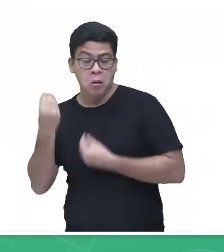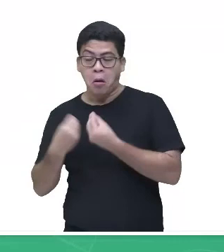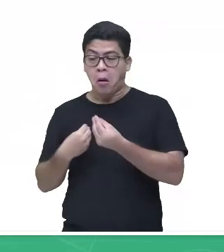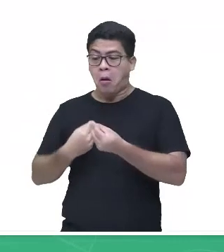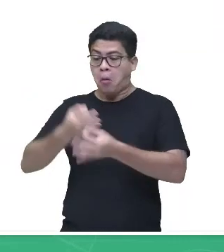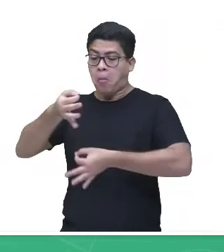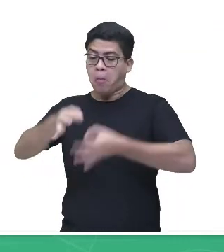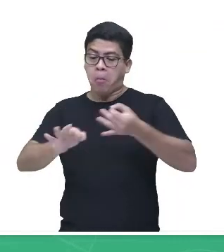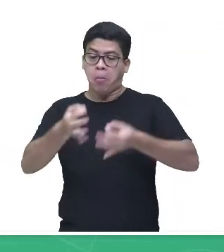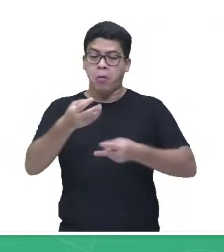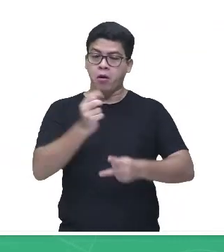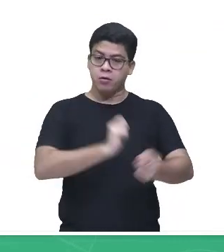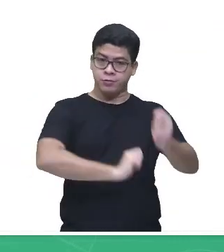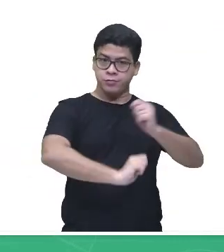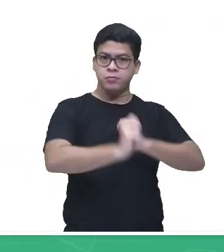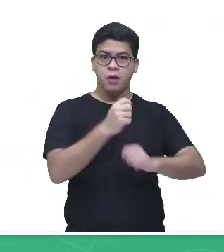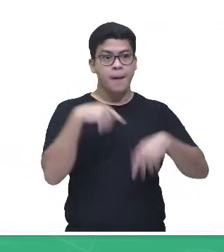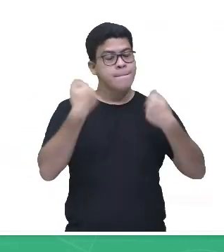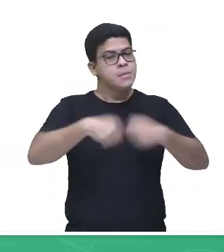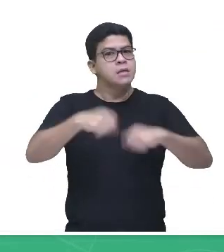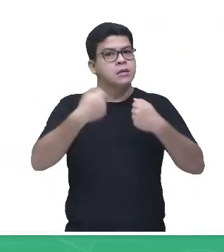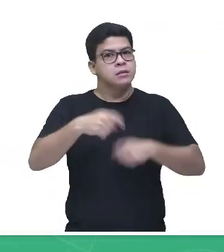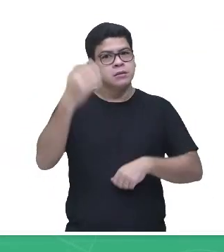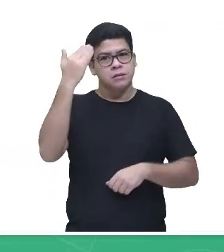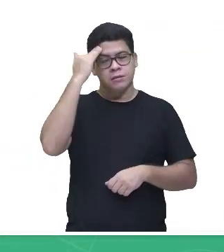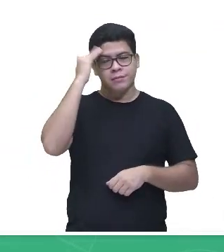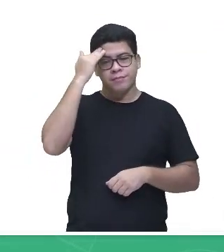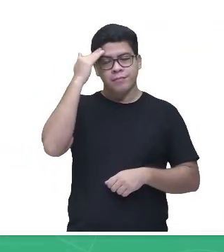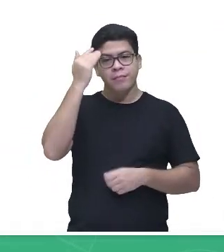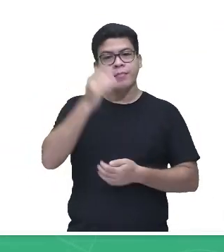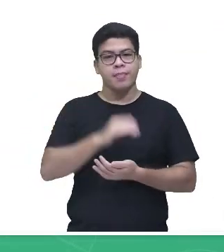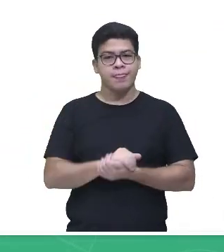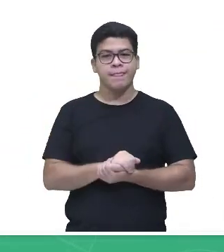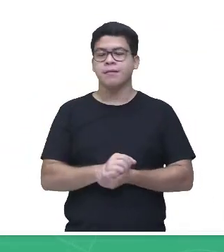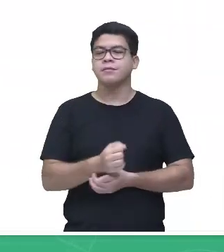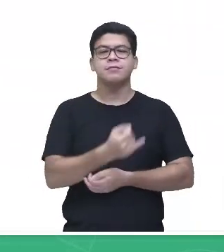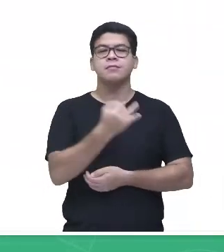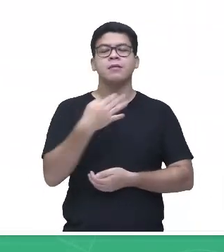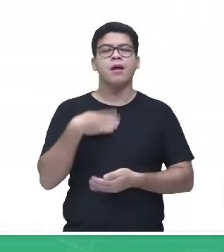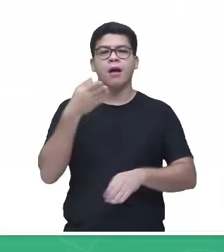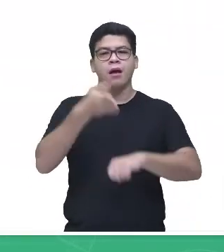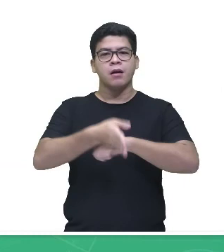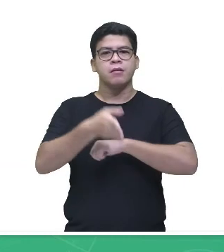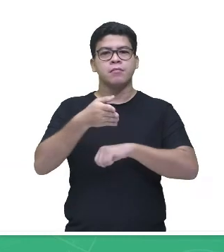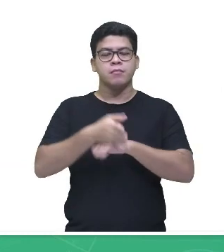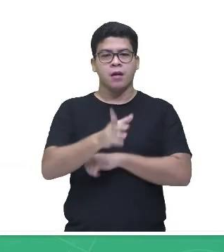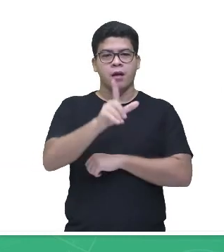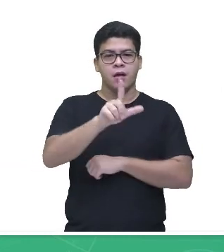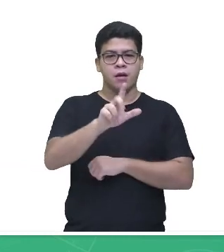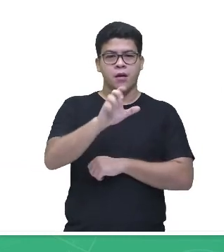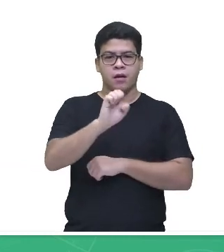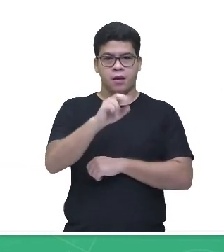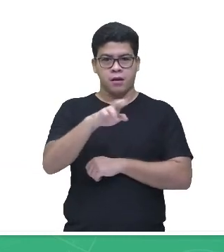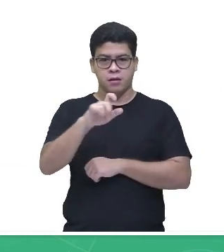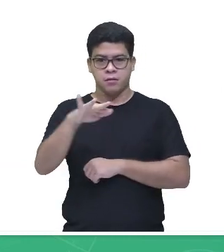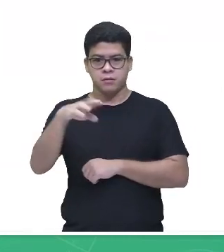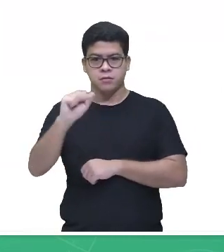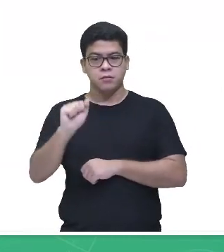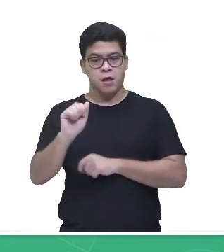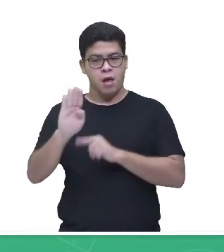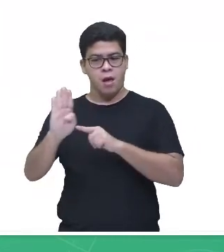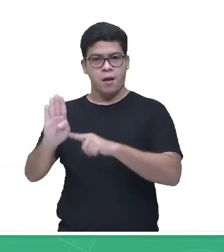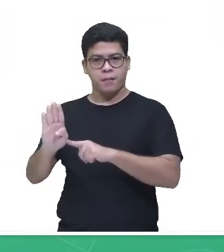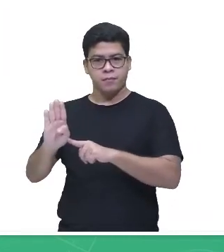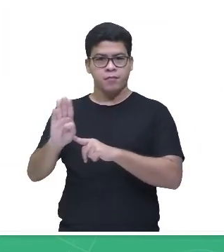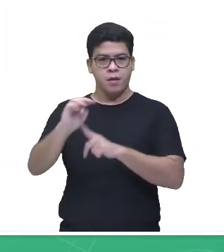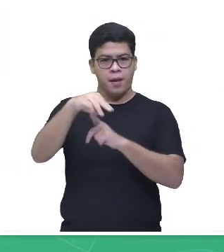vão precisar compreender os poderes, certo? Quem participou conosco aqui? Vamos lá, Elisângela. Letra B, a